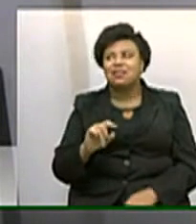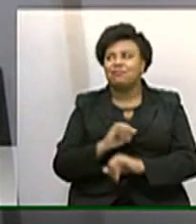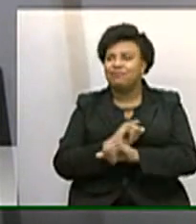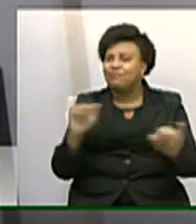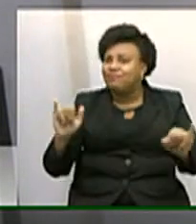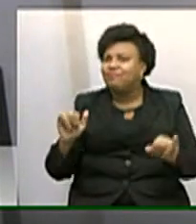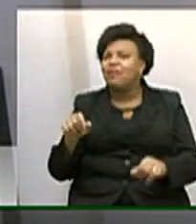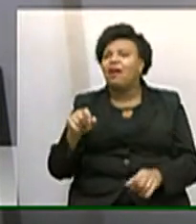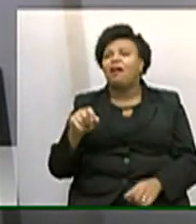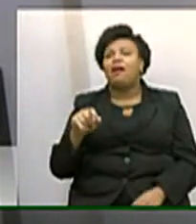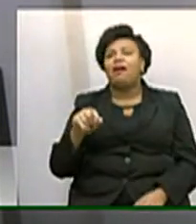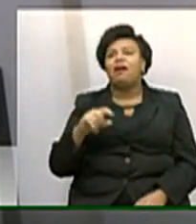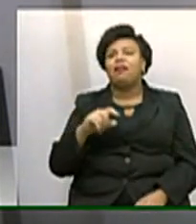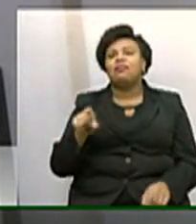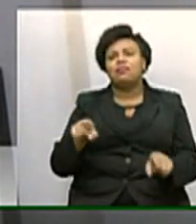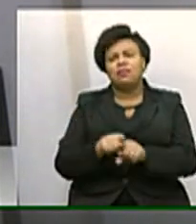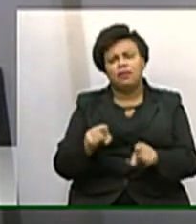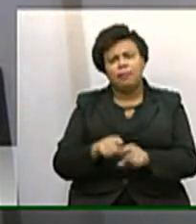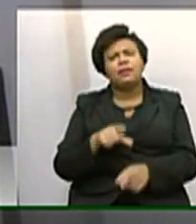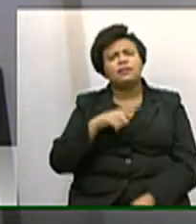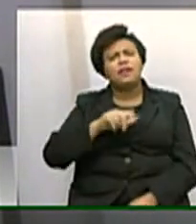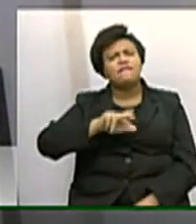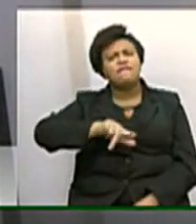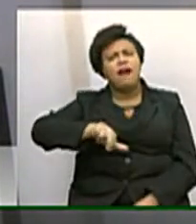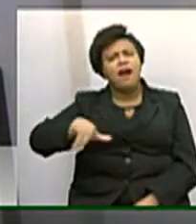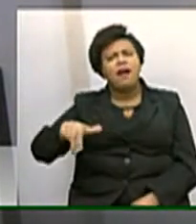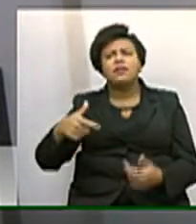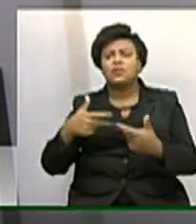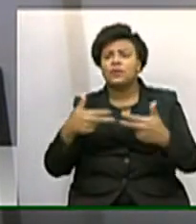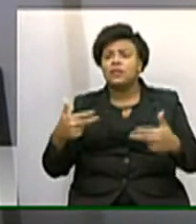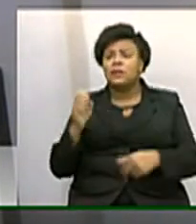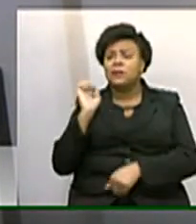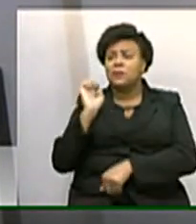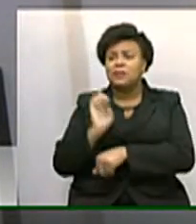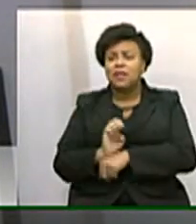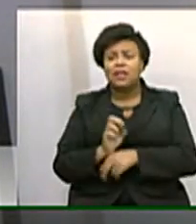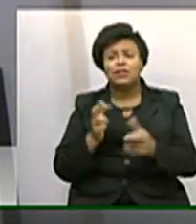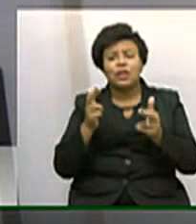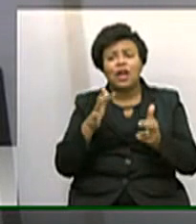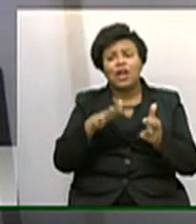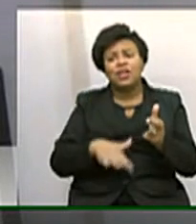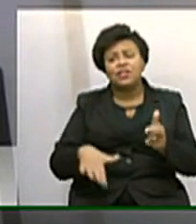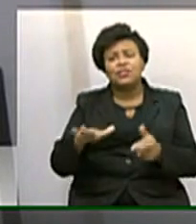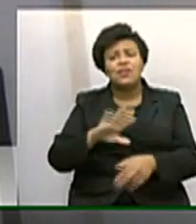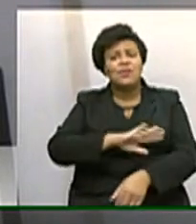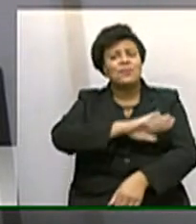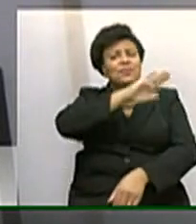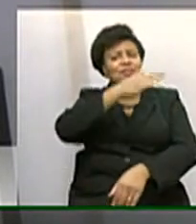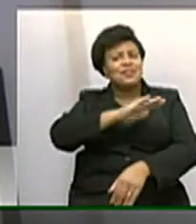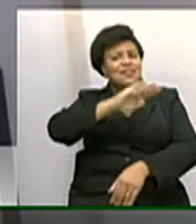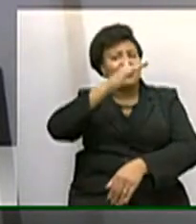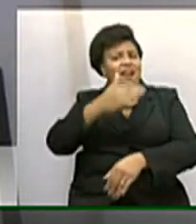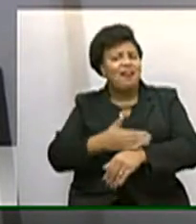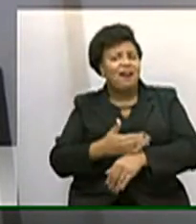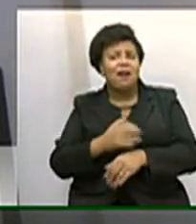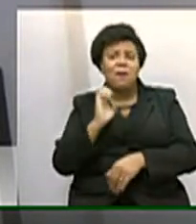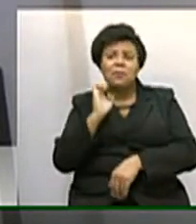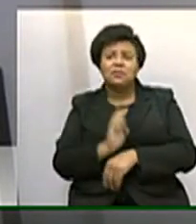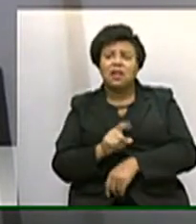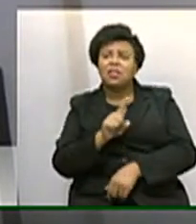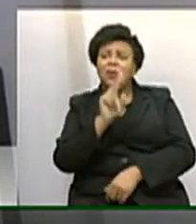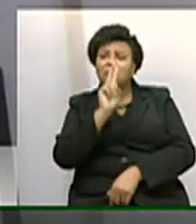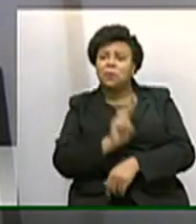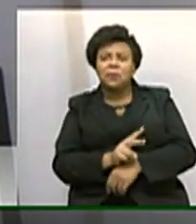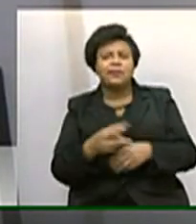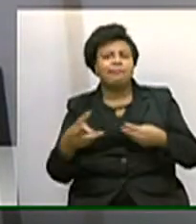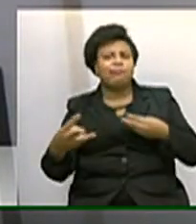registro. Aliás, nós temos várias situações em que o Estado, ali na região da Serra, tem sido incapaz de cuidar das rodovias. Nós